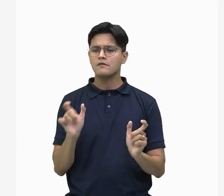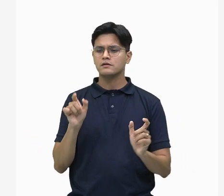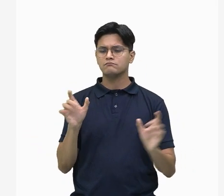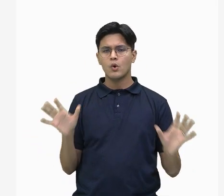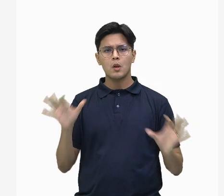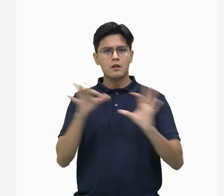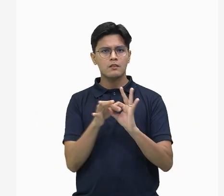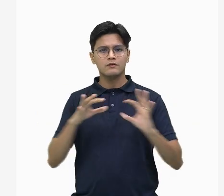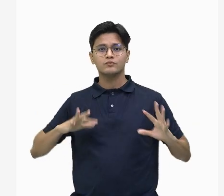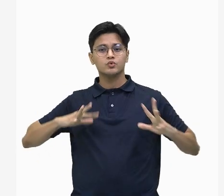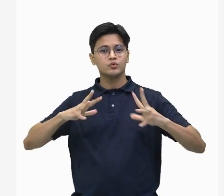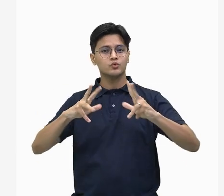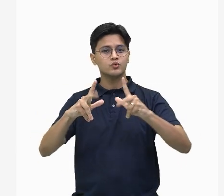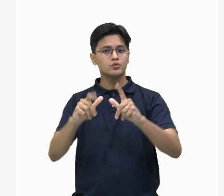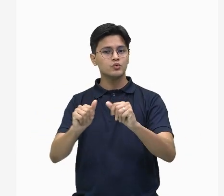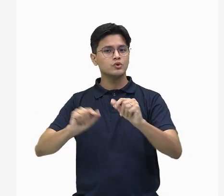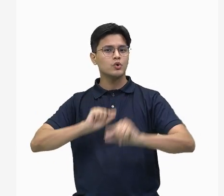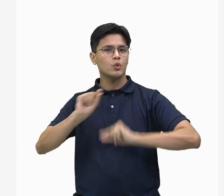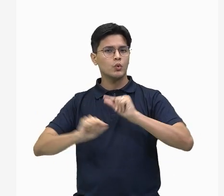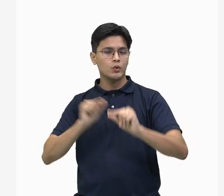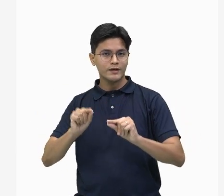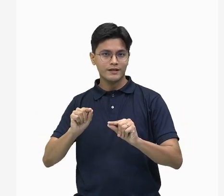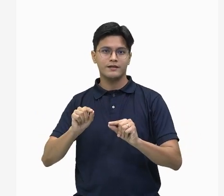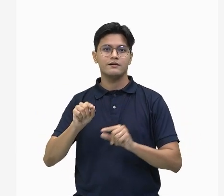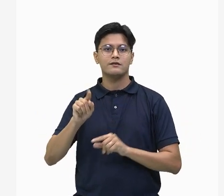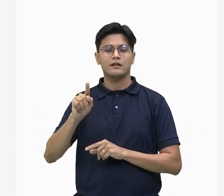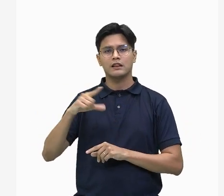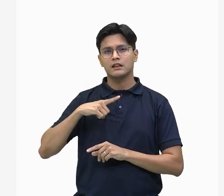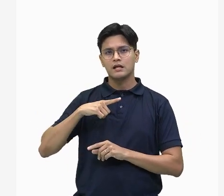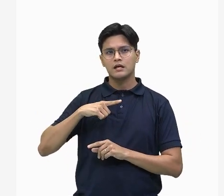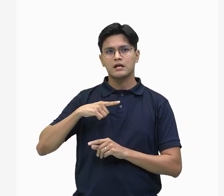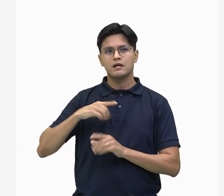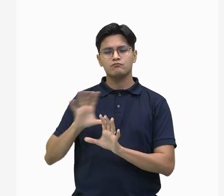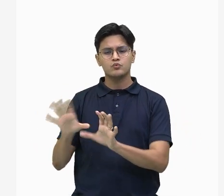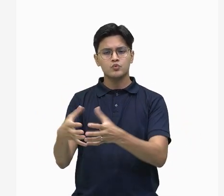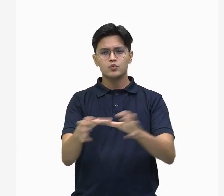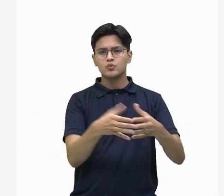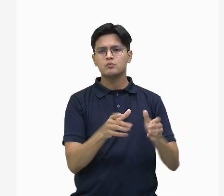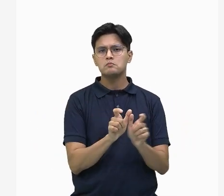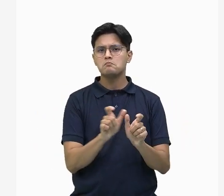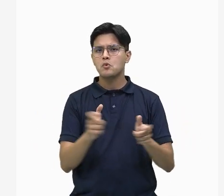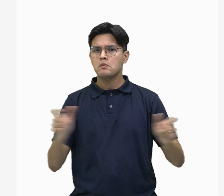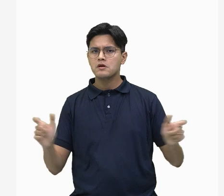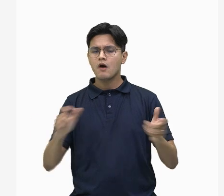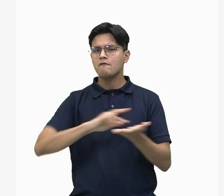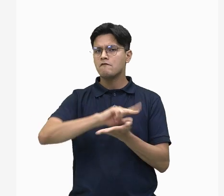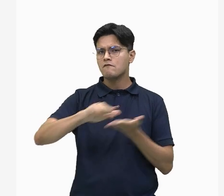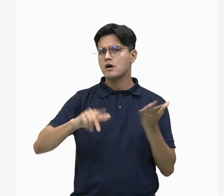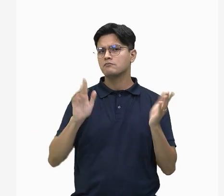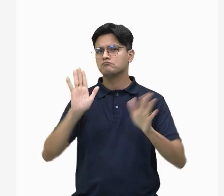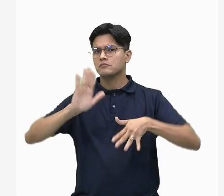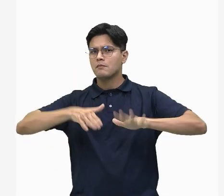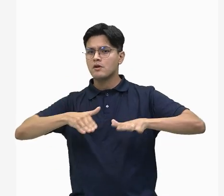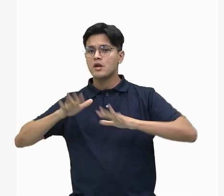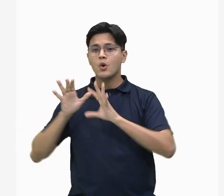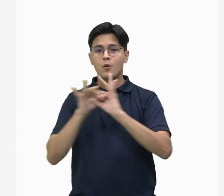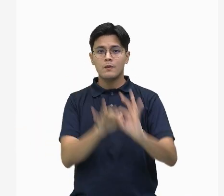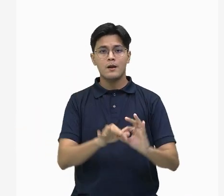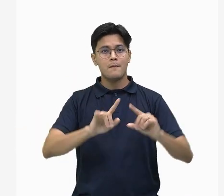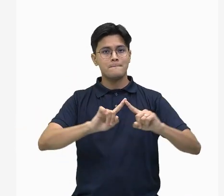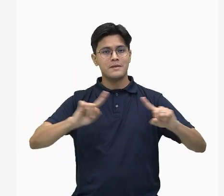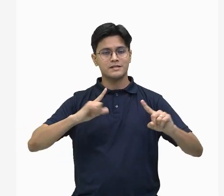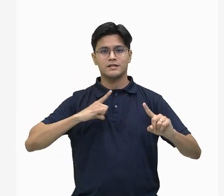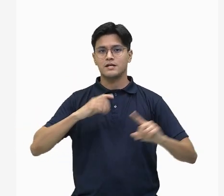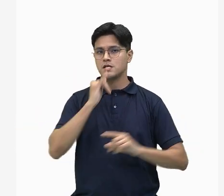tá? Eles são diversas classes gramaticais que assumem depender do contexto. Mas há algumas classes de palavras, como